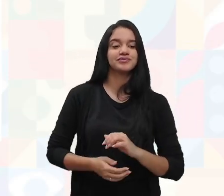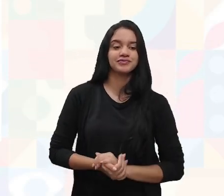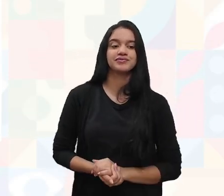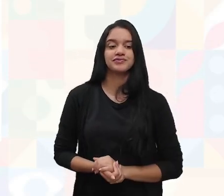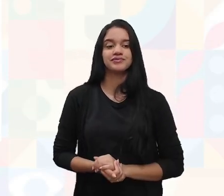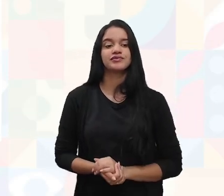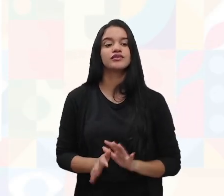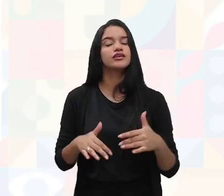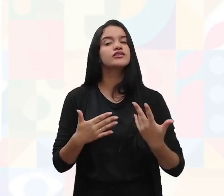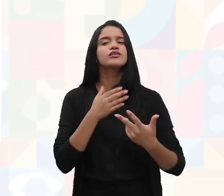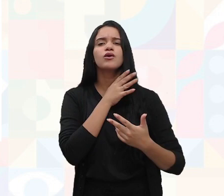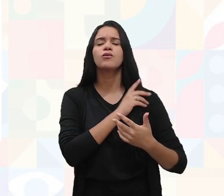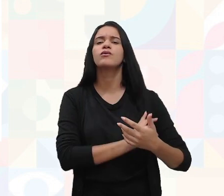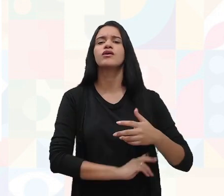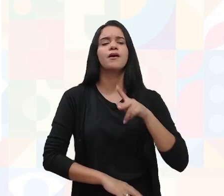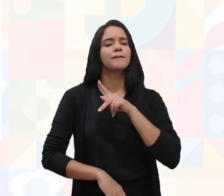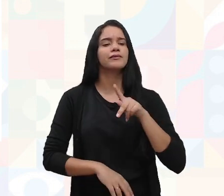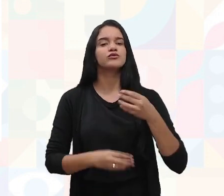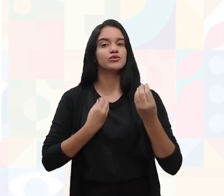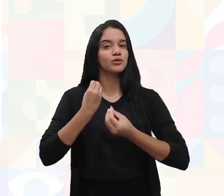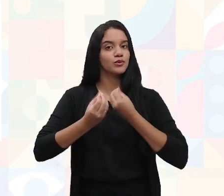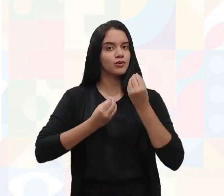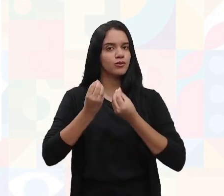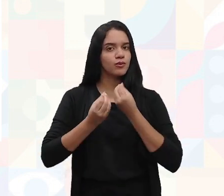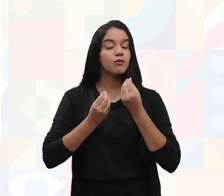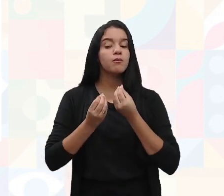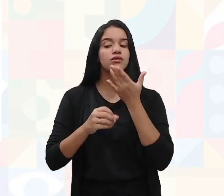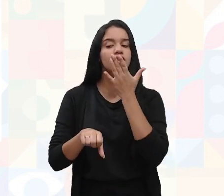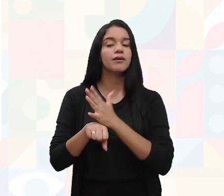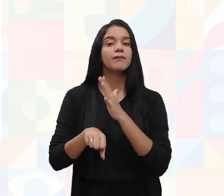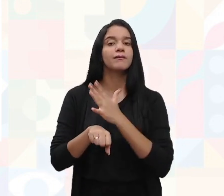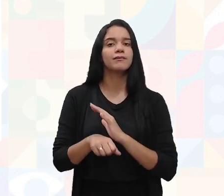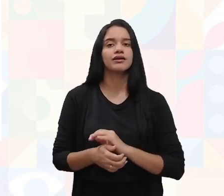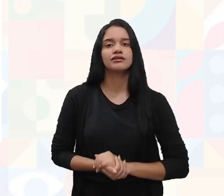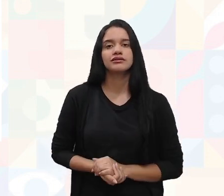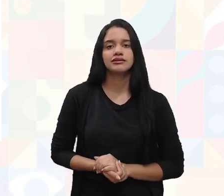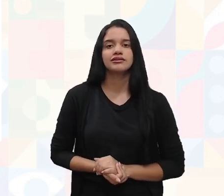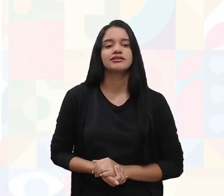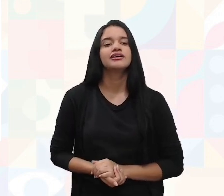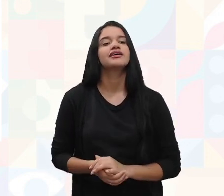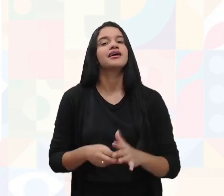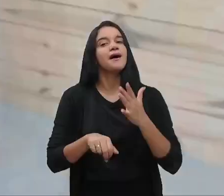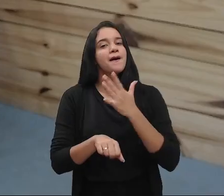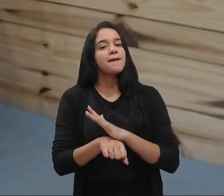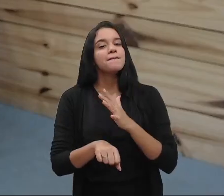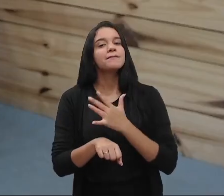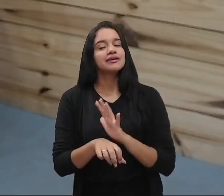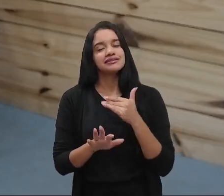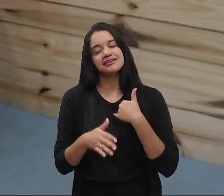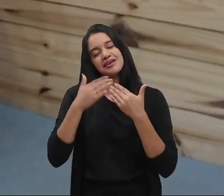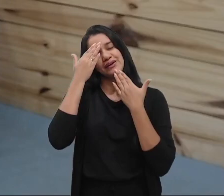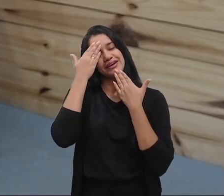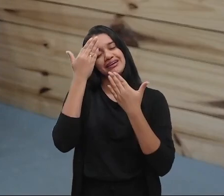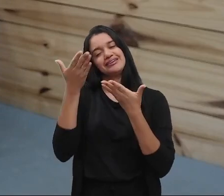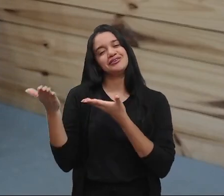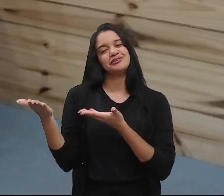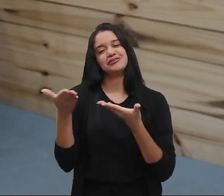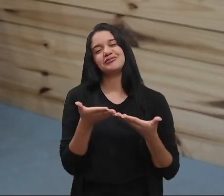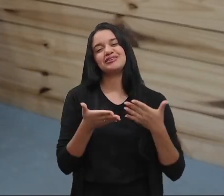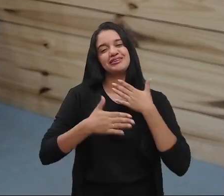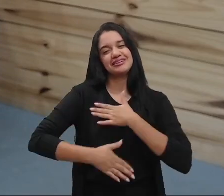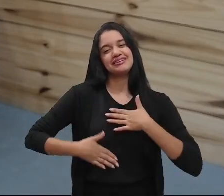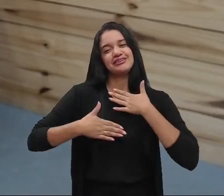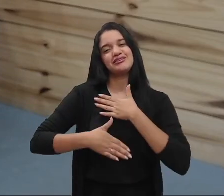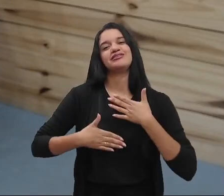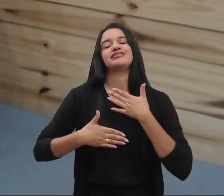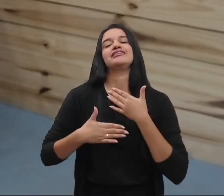existir. Professor, como fazer isso na prática? A prática, né, Ana? Desde já agradeço o convite, viu? Satisfação estar